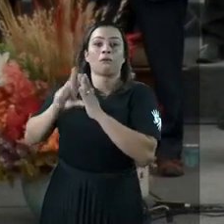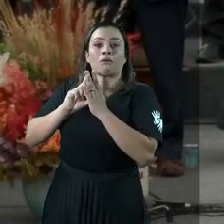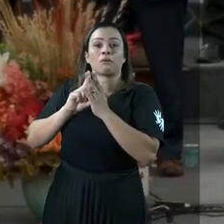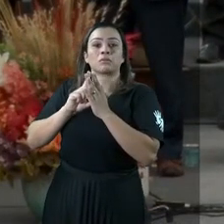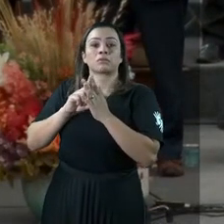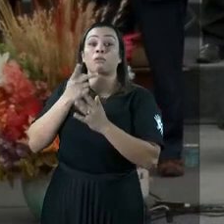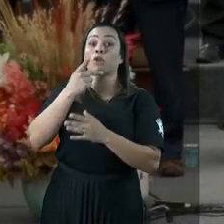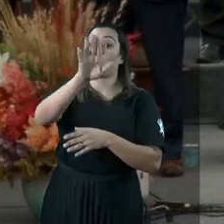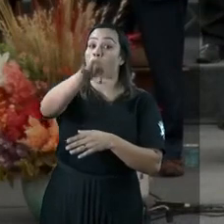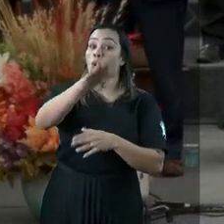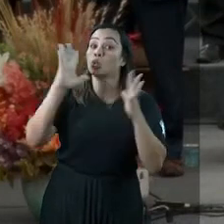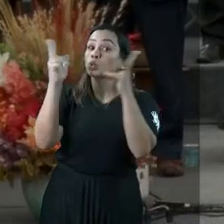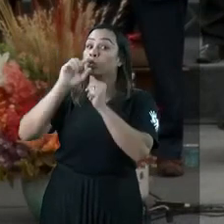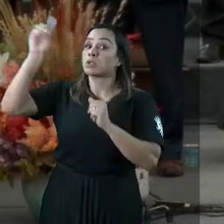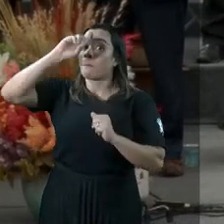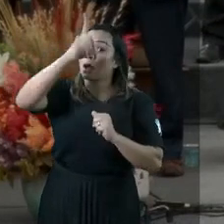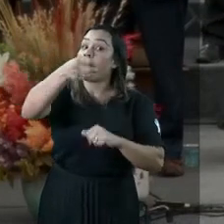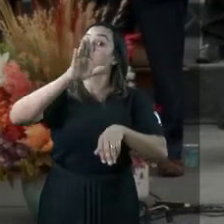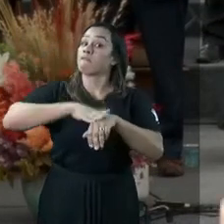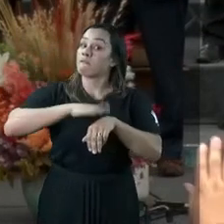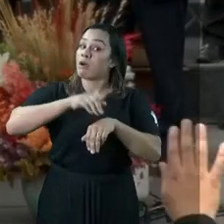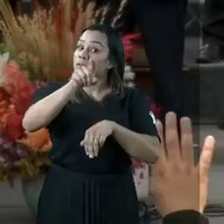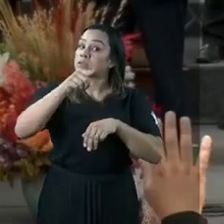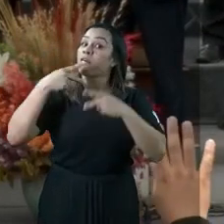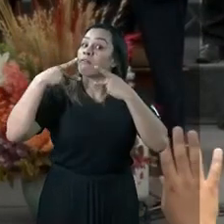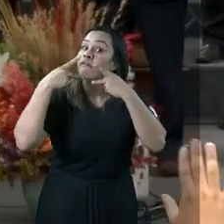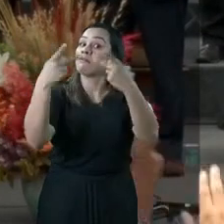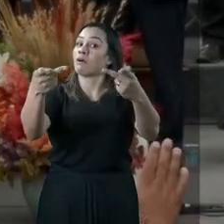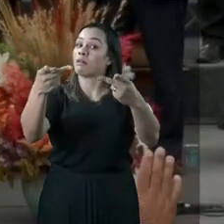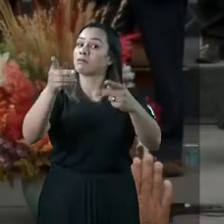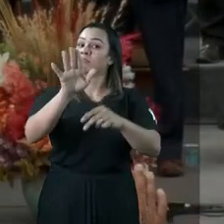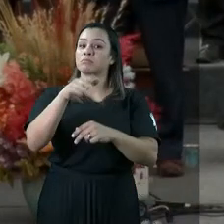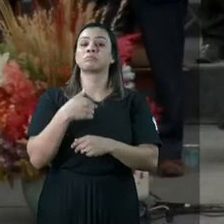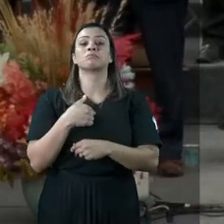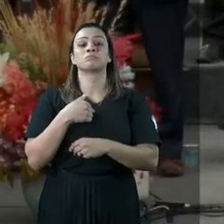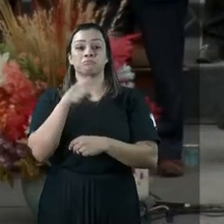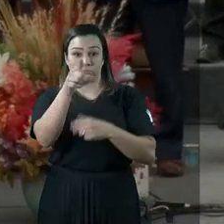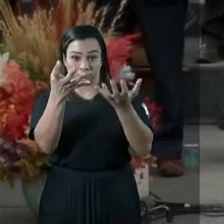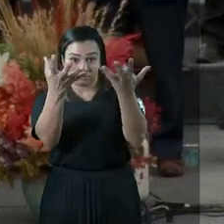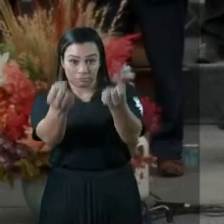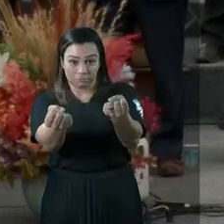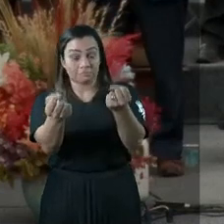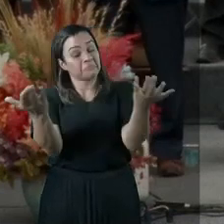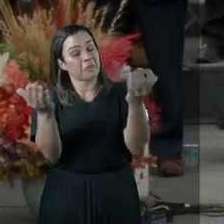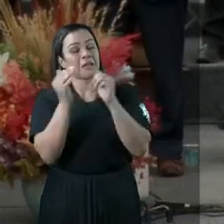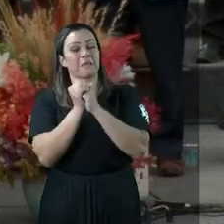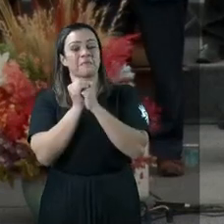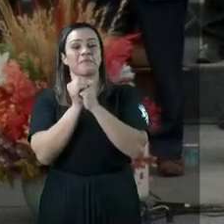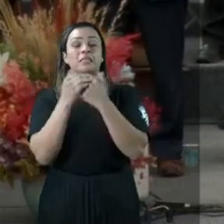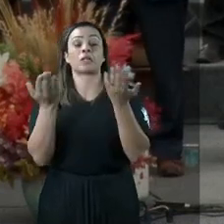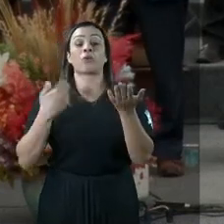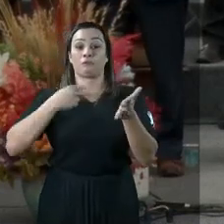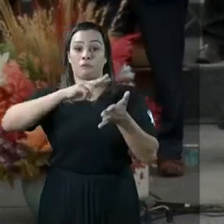te mandar. Glória a Deus. Quantos querem receber tudo o que Deus mandar aqui essa noite? Com bastante carinho e respeito, eu leio o